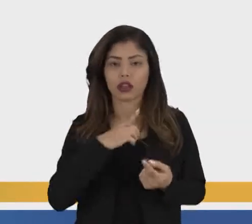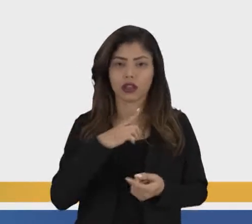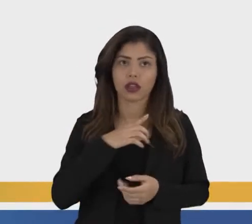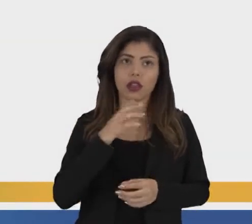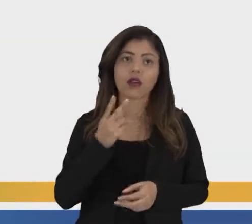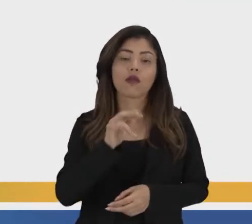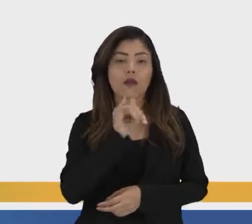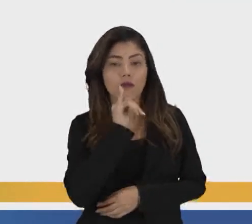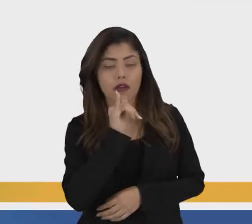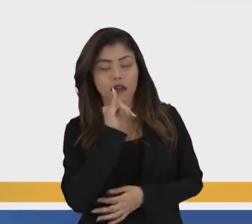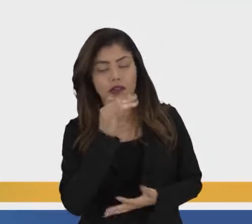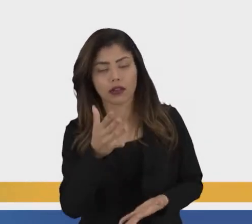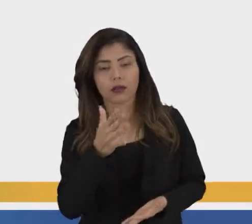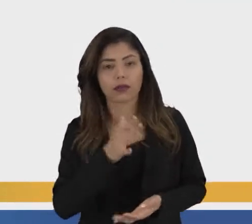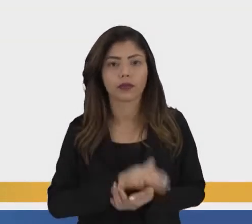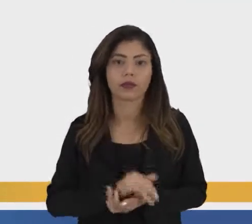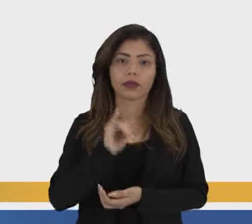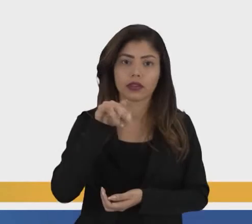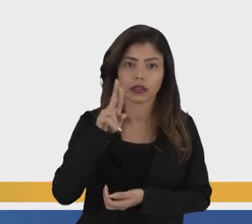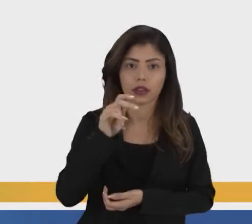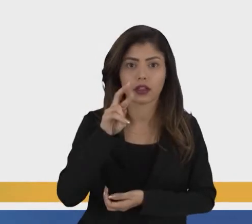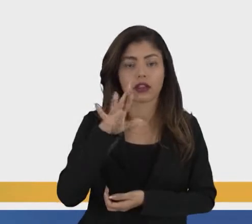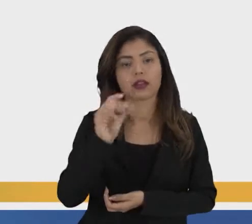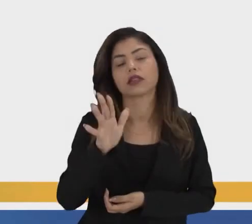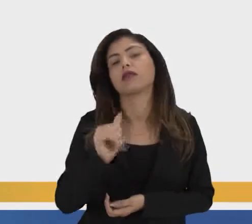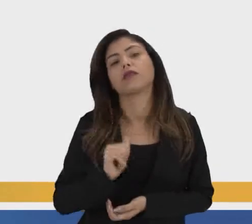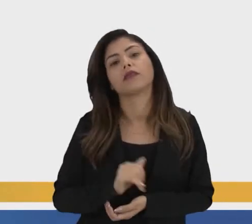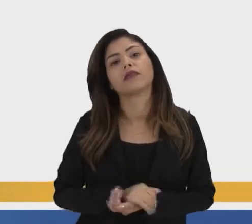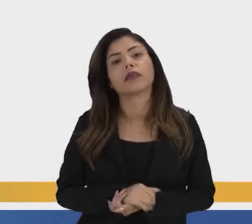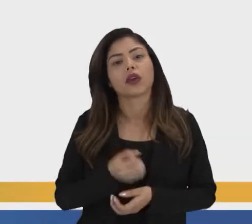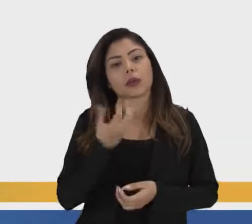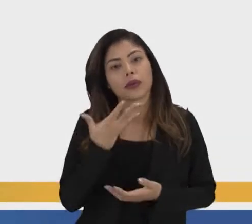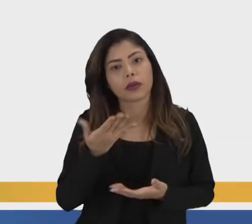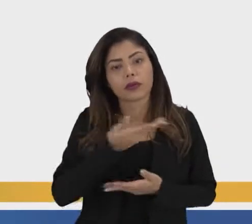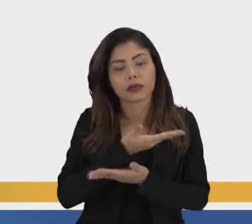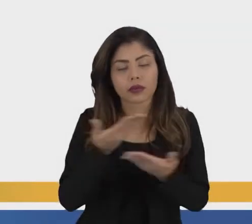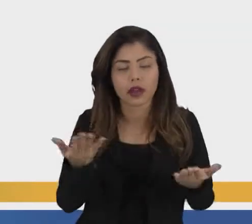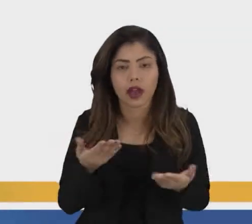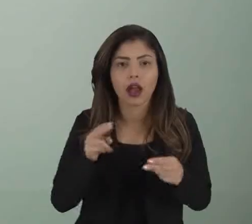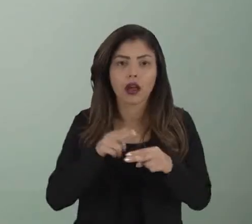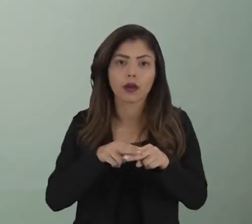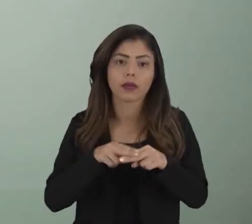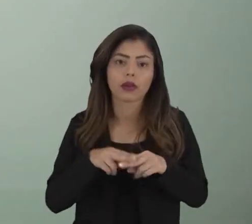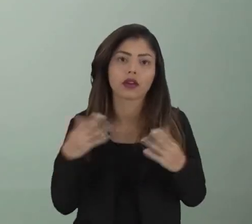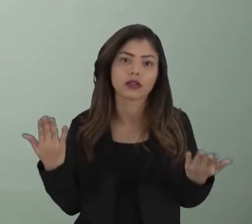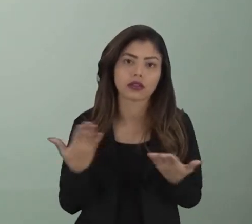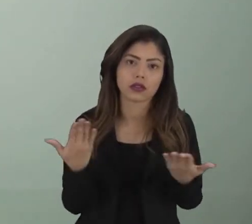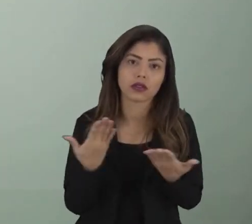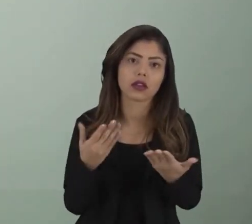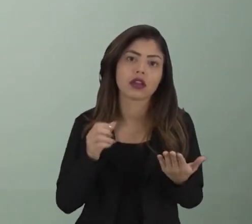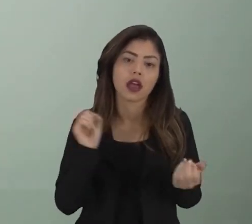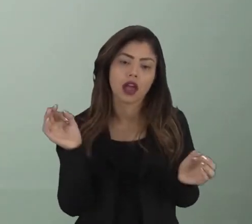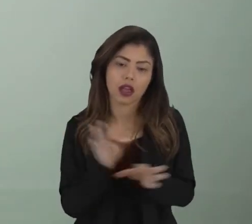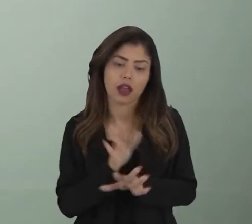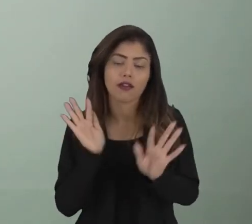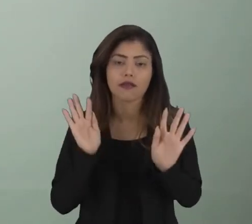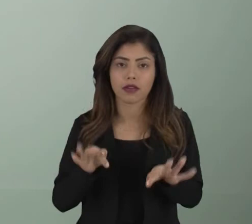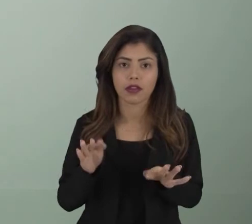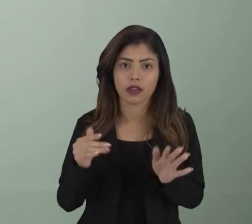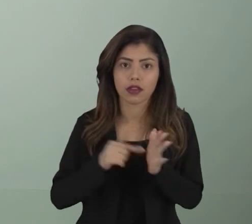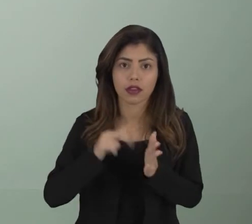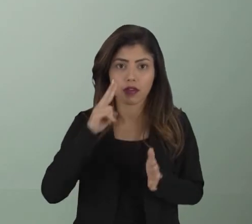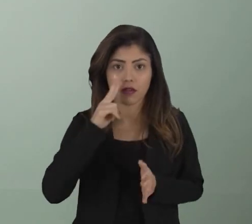Em ambos os casos nós temos aí um exemplo de inércia. Bom, pessoal, então por hoje nós